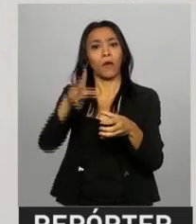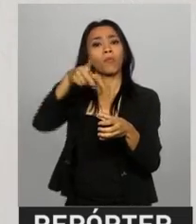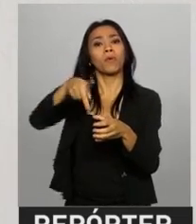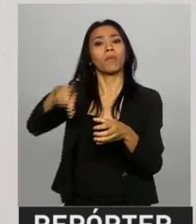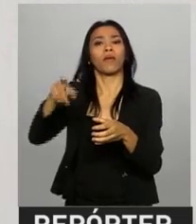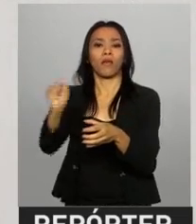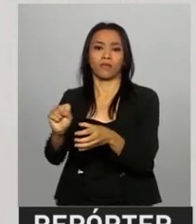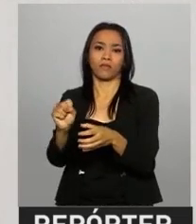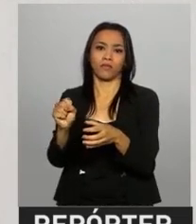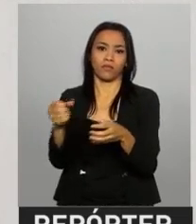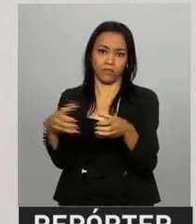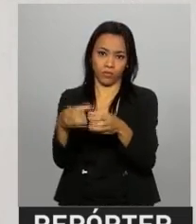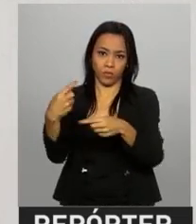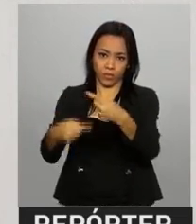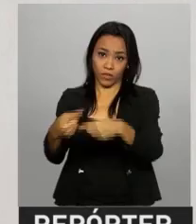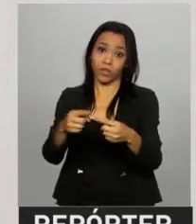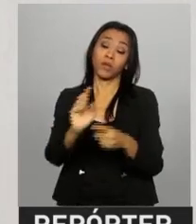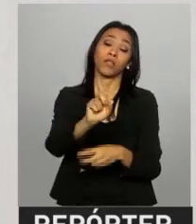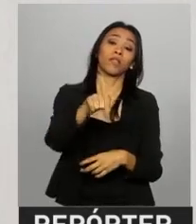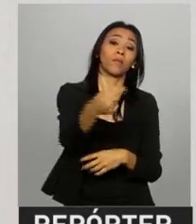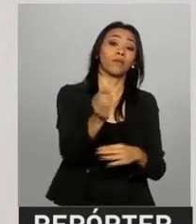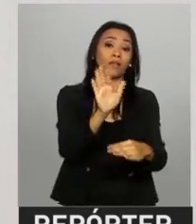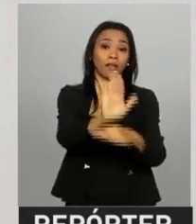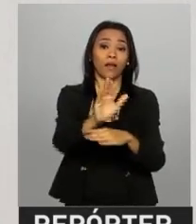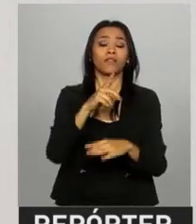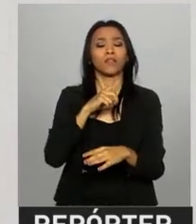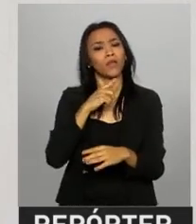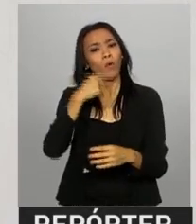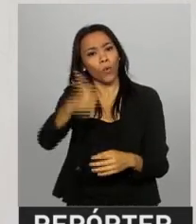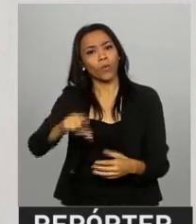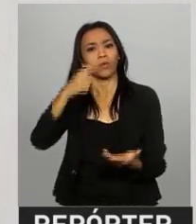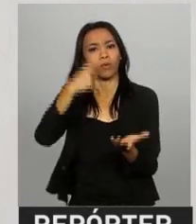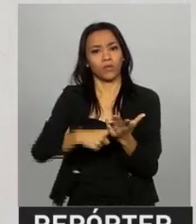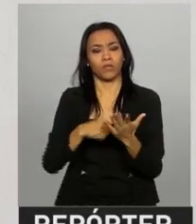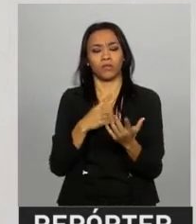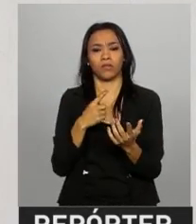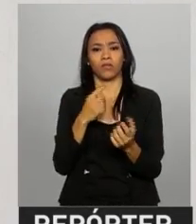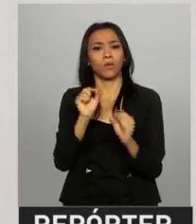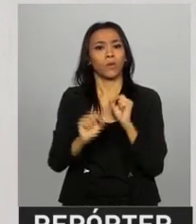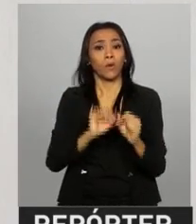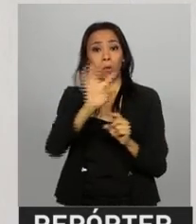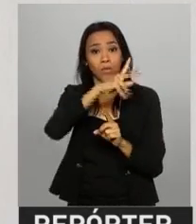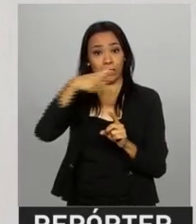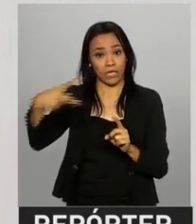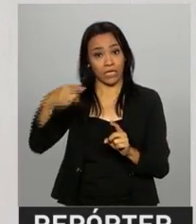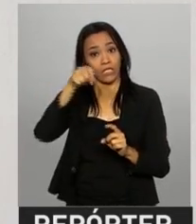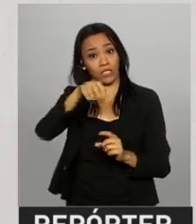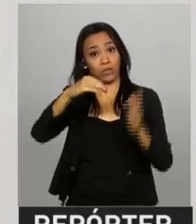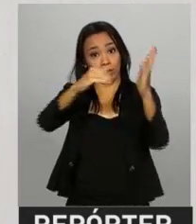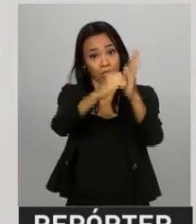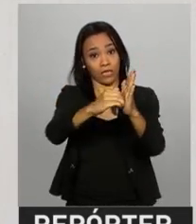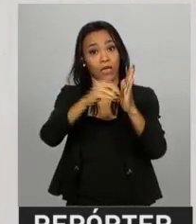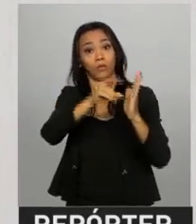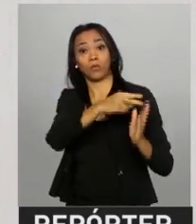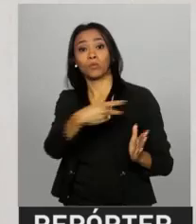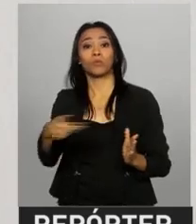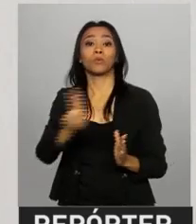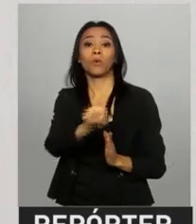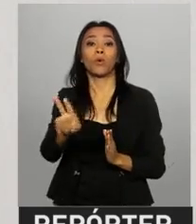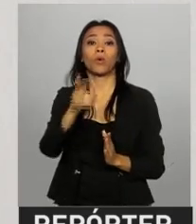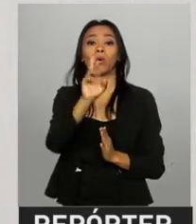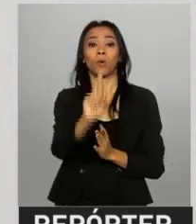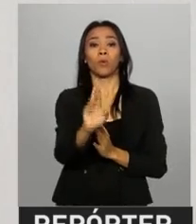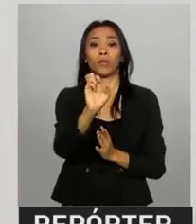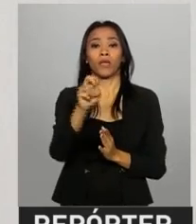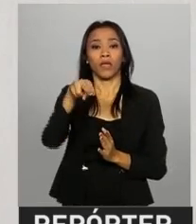PPS. Na parte da tarde, Michel Temer se reúne com o presidente do Senado Federal, o senador Renan Calheiros,